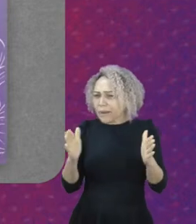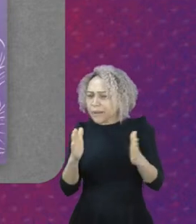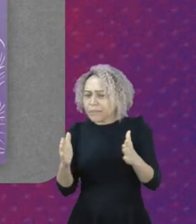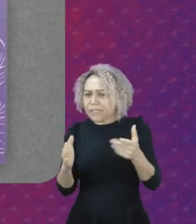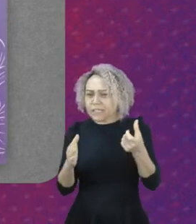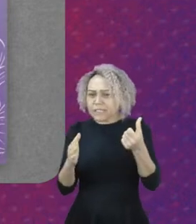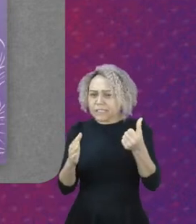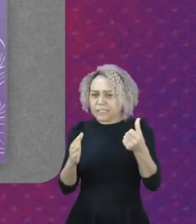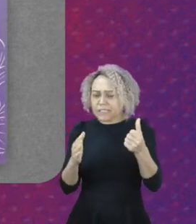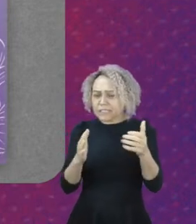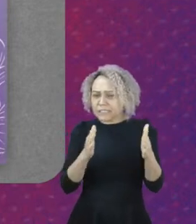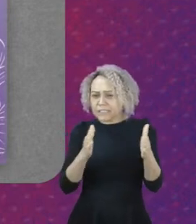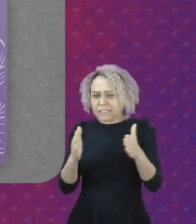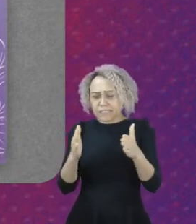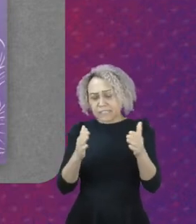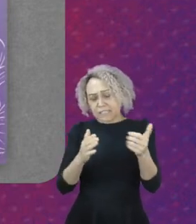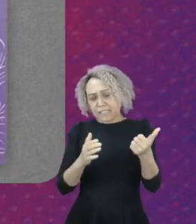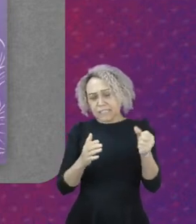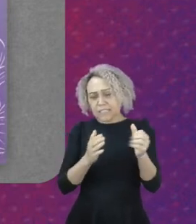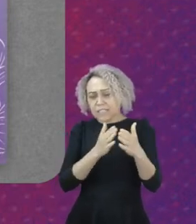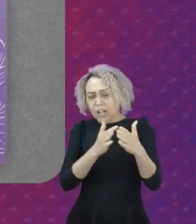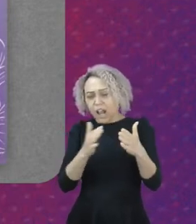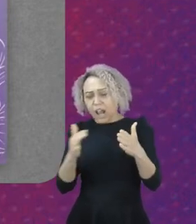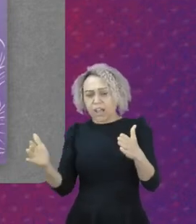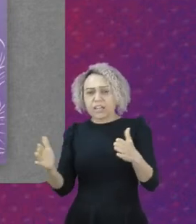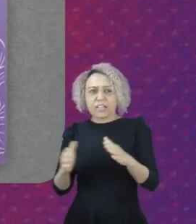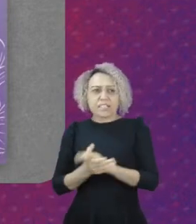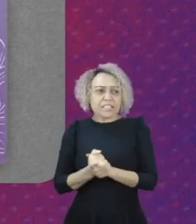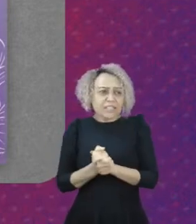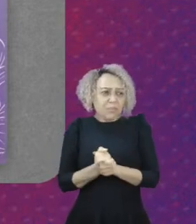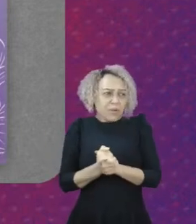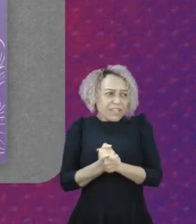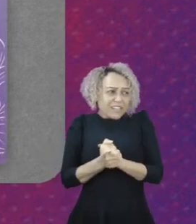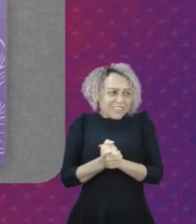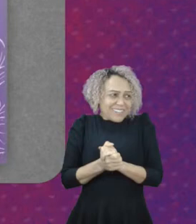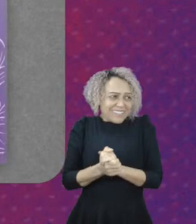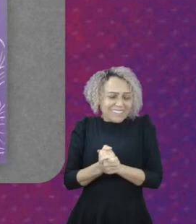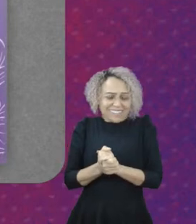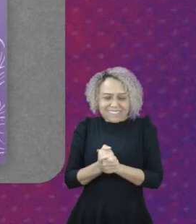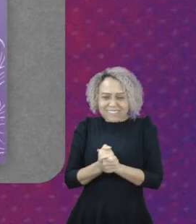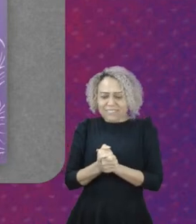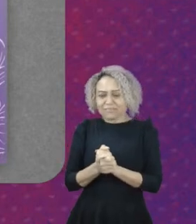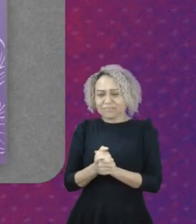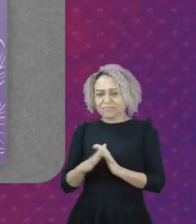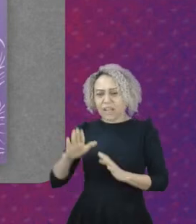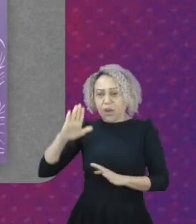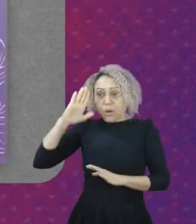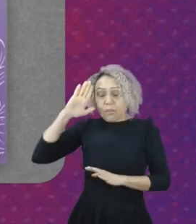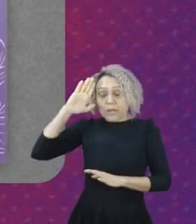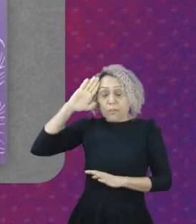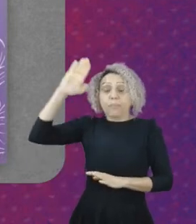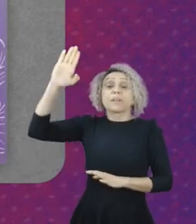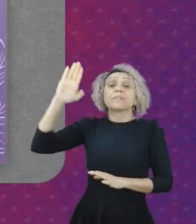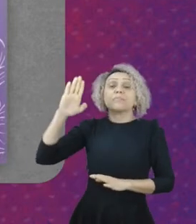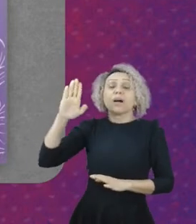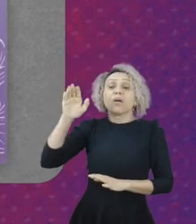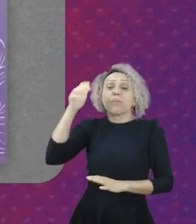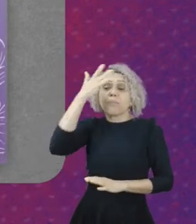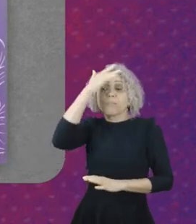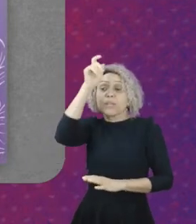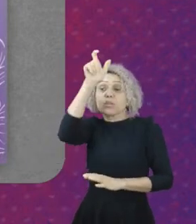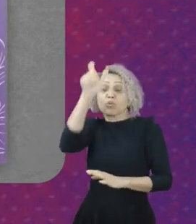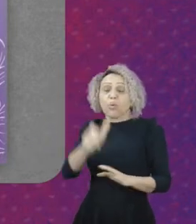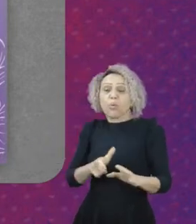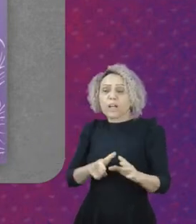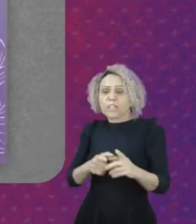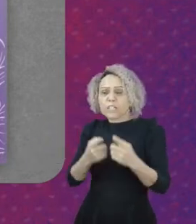de violência, e a principal pessoa que cometeu essa violência contra essas mulheres foi o parceiro íntimo ou